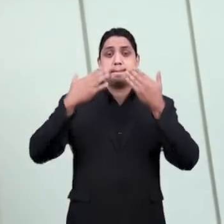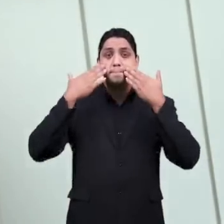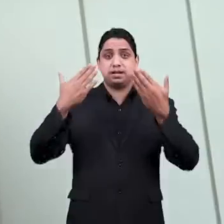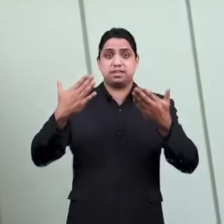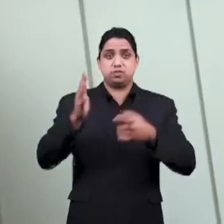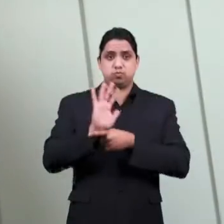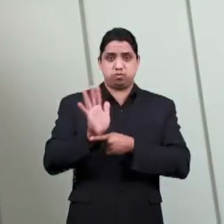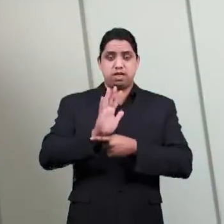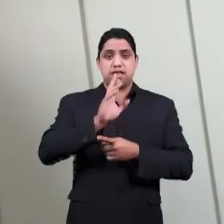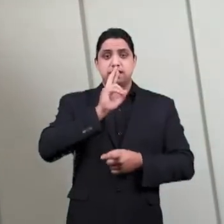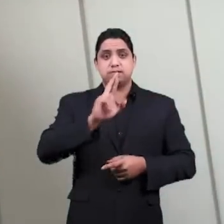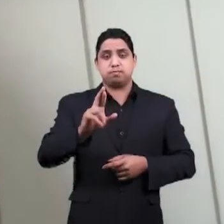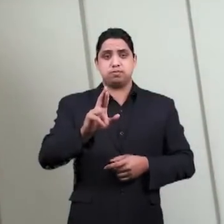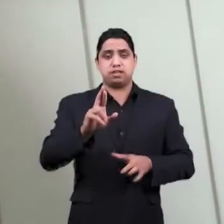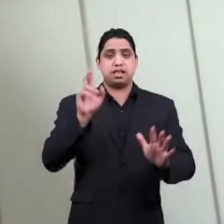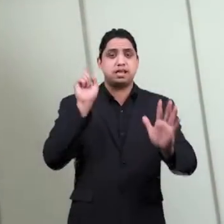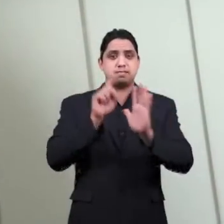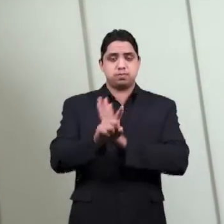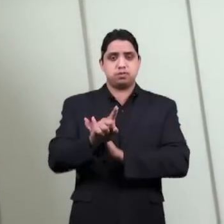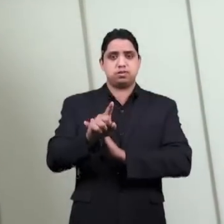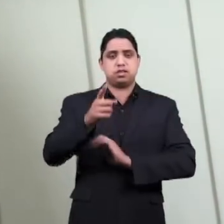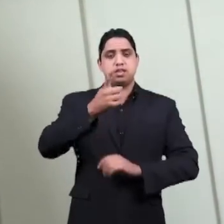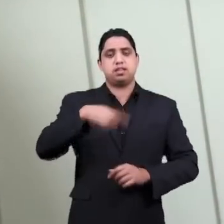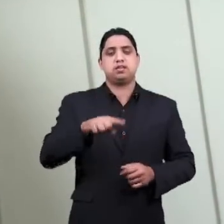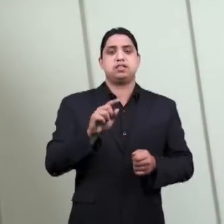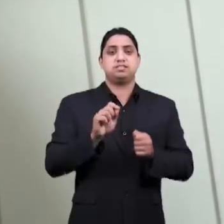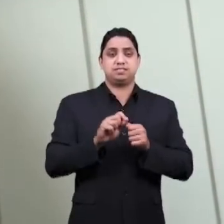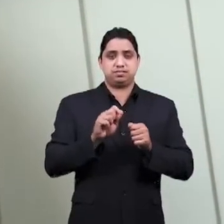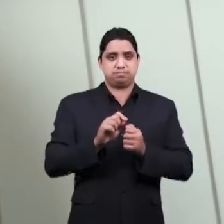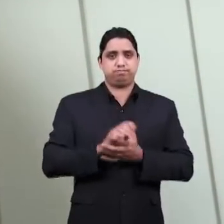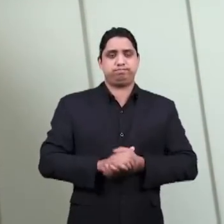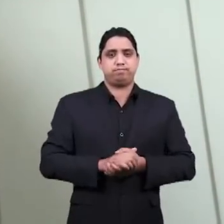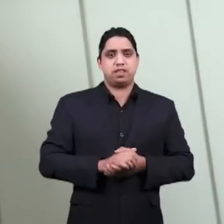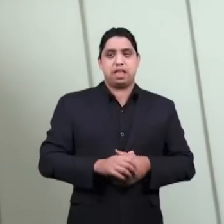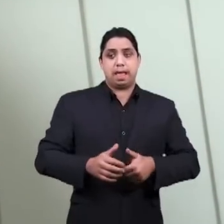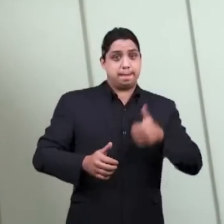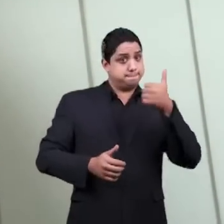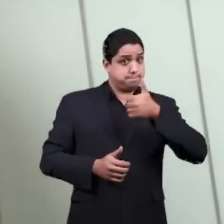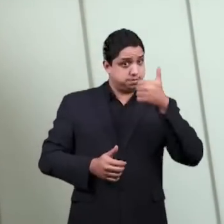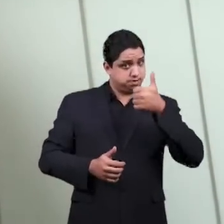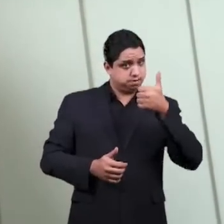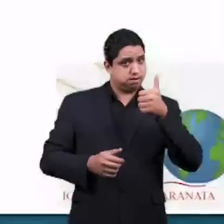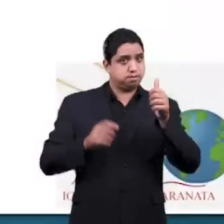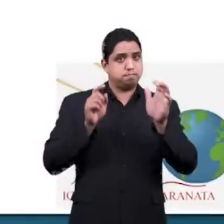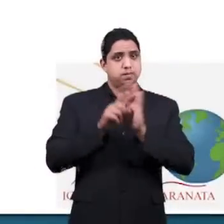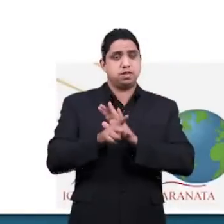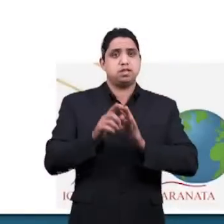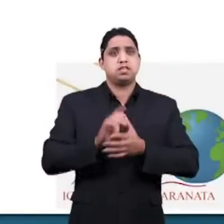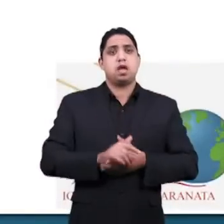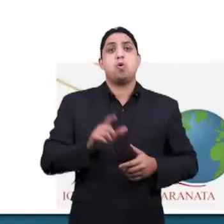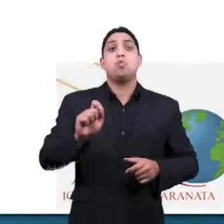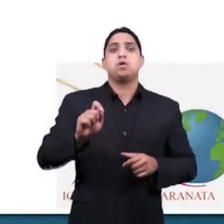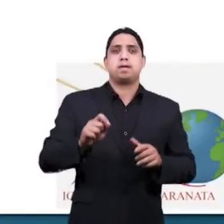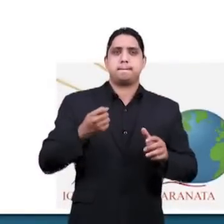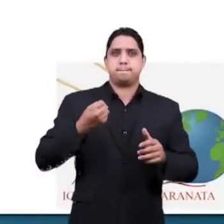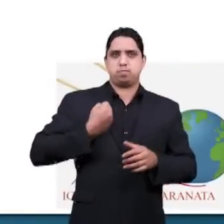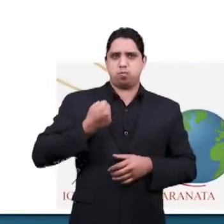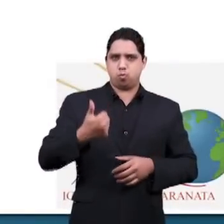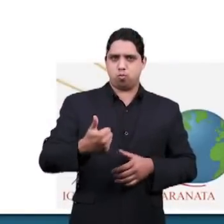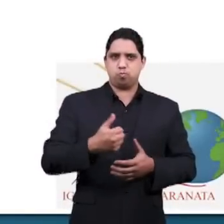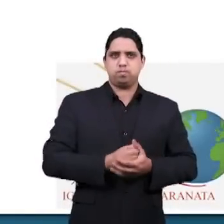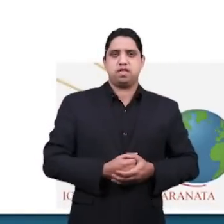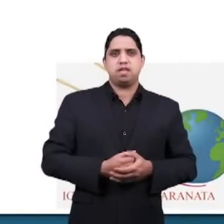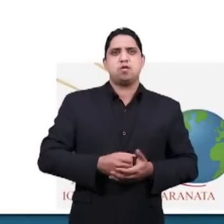que respondem às perguntas que foram formuladas. E a primeira pergunta que foi formulada, ela é a seguinte, ela diz